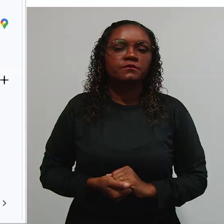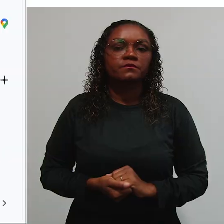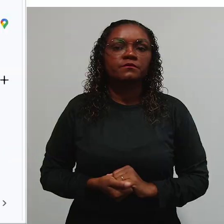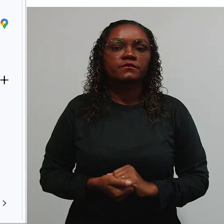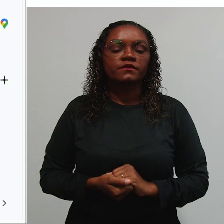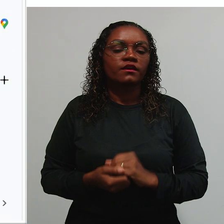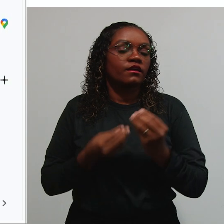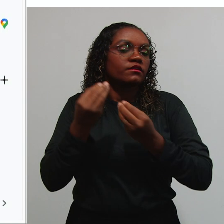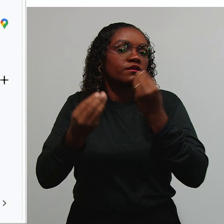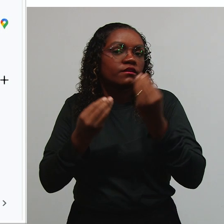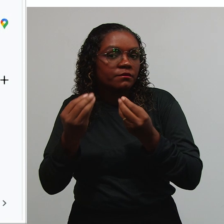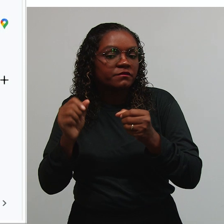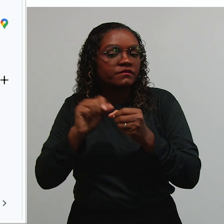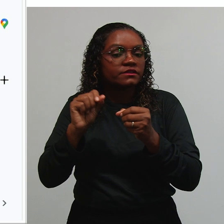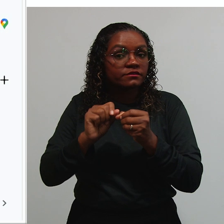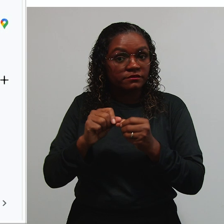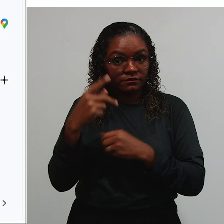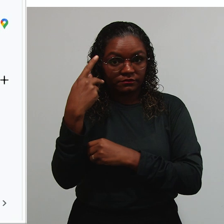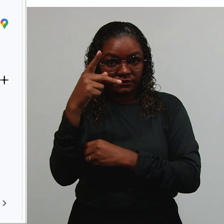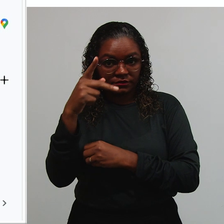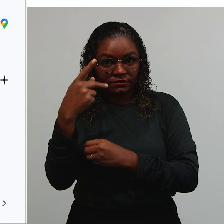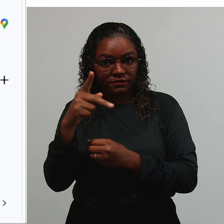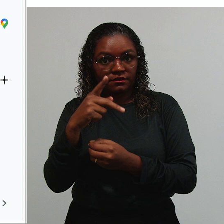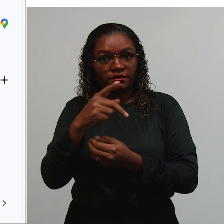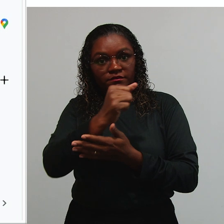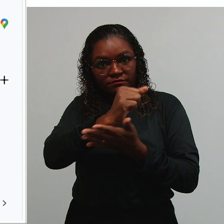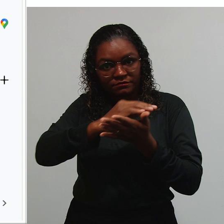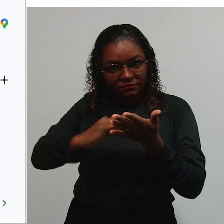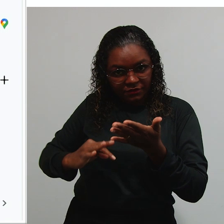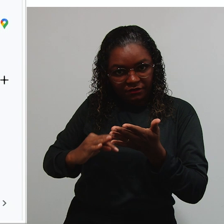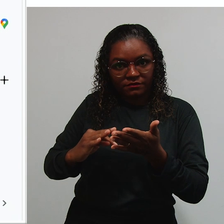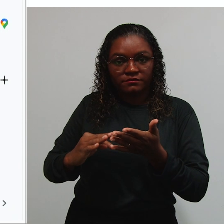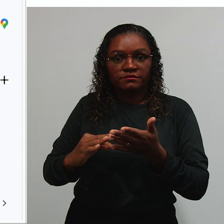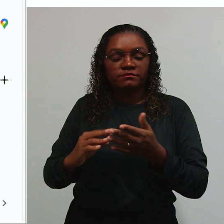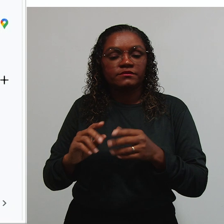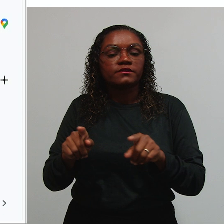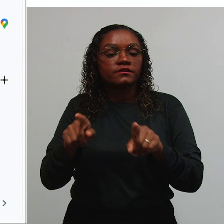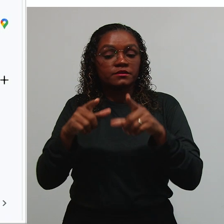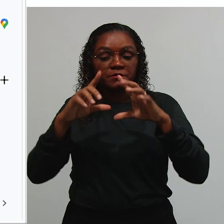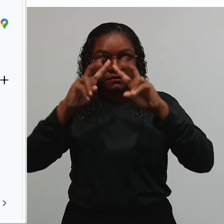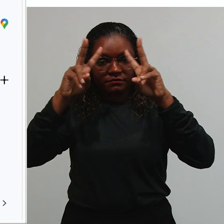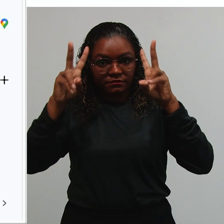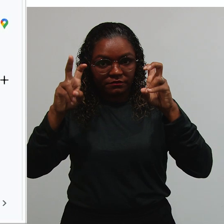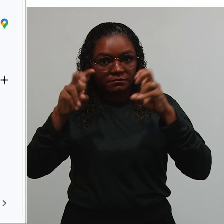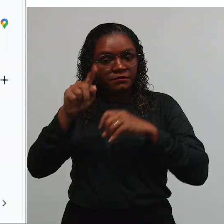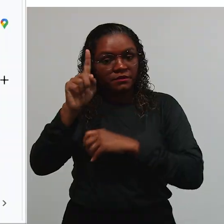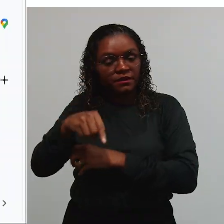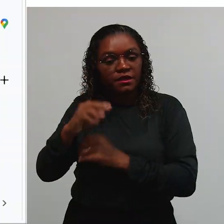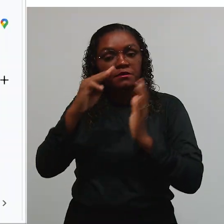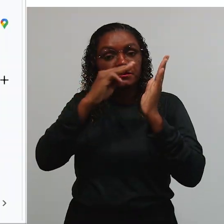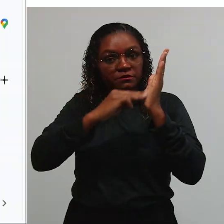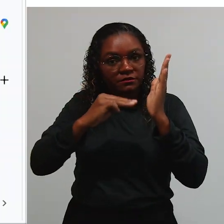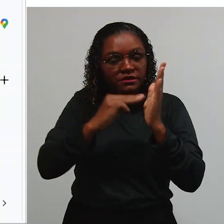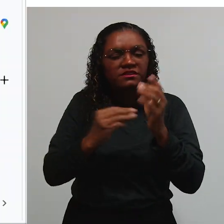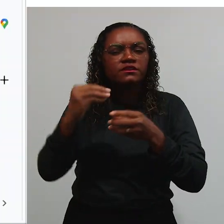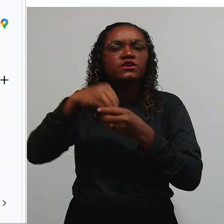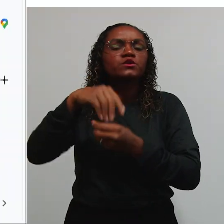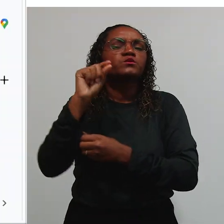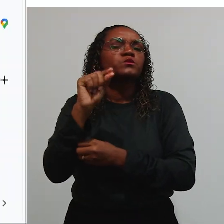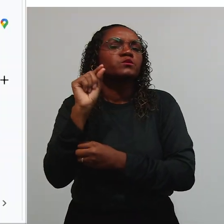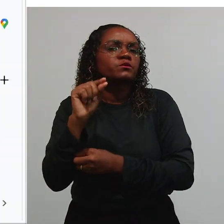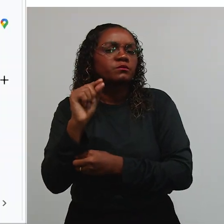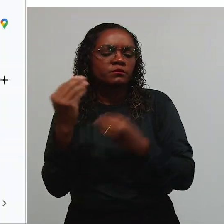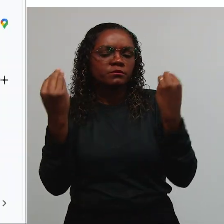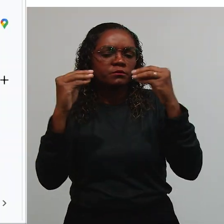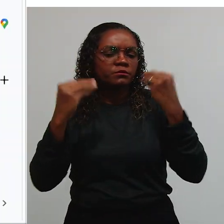metodologia. Que é como que o seu trabalho está organizado. E literalmente essa seção aqui trata da metodologia. O que tem na